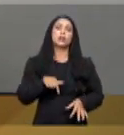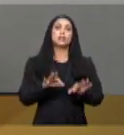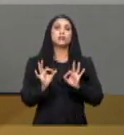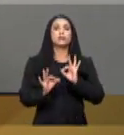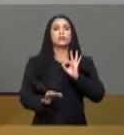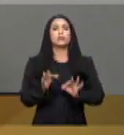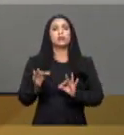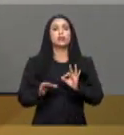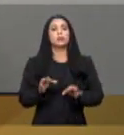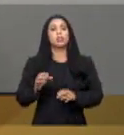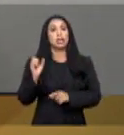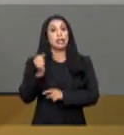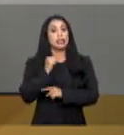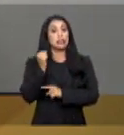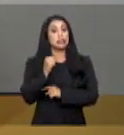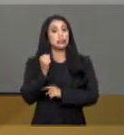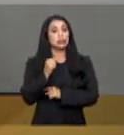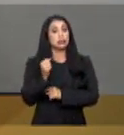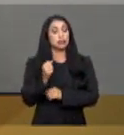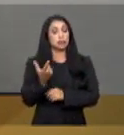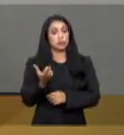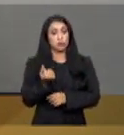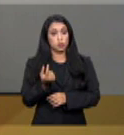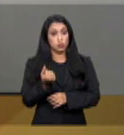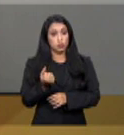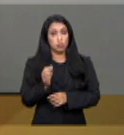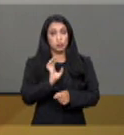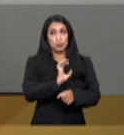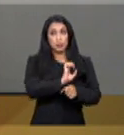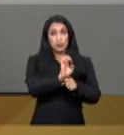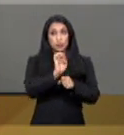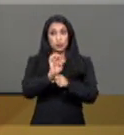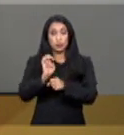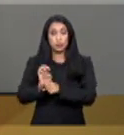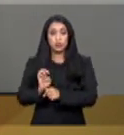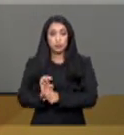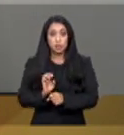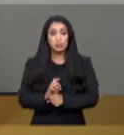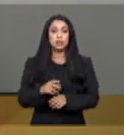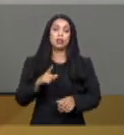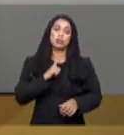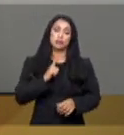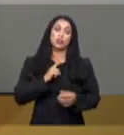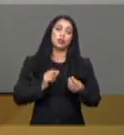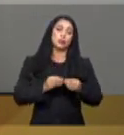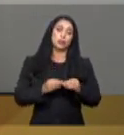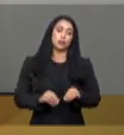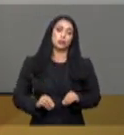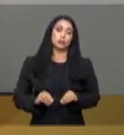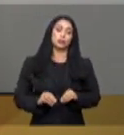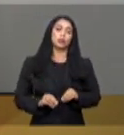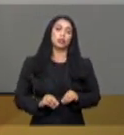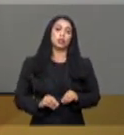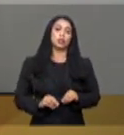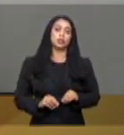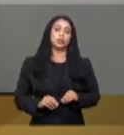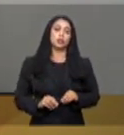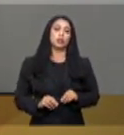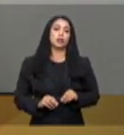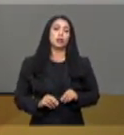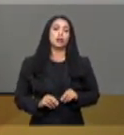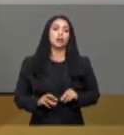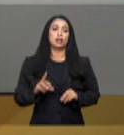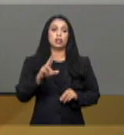gravoso impacto no equilíbrio orçamentário e financeiro dos estados, ressalta a impossibilidade de a Receita Federal do Brasil